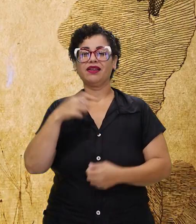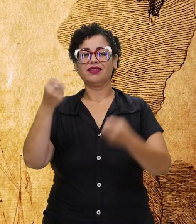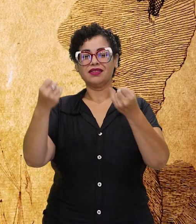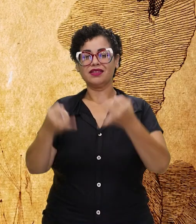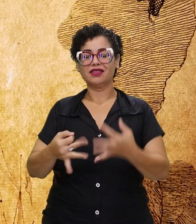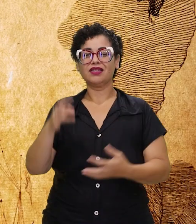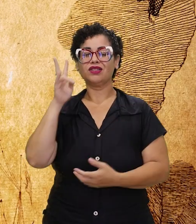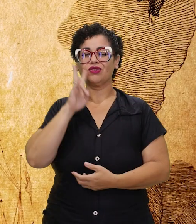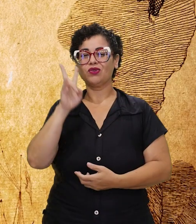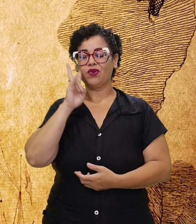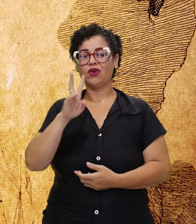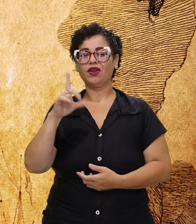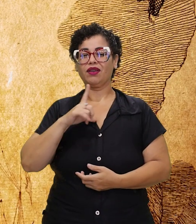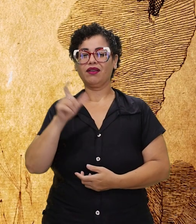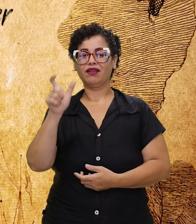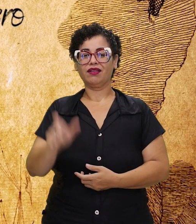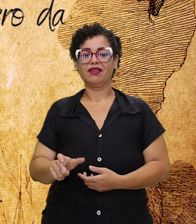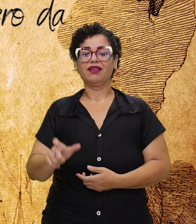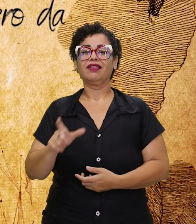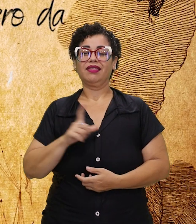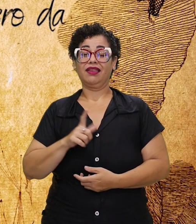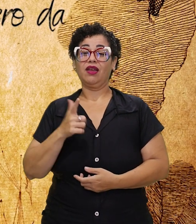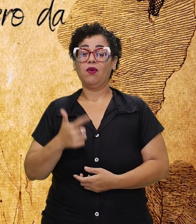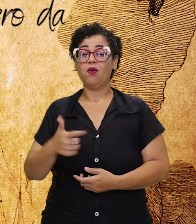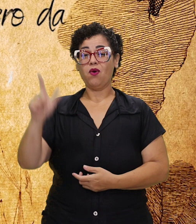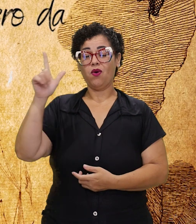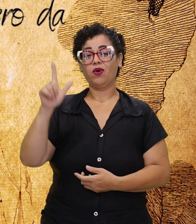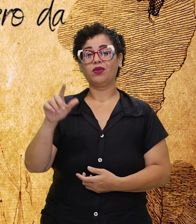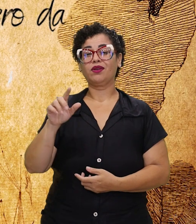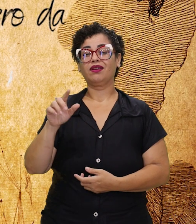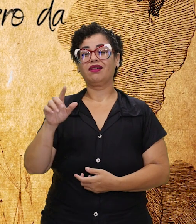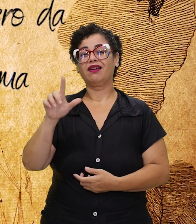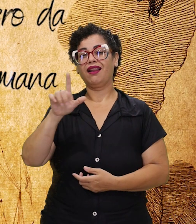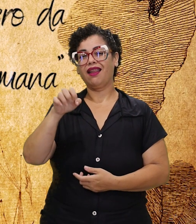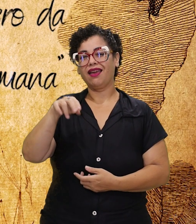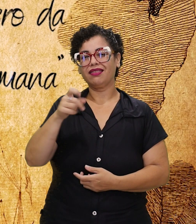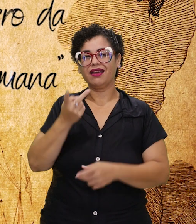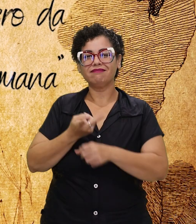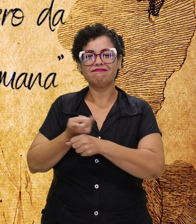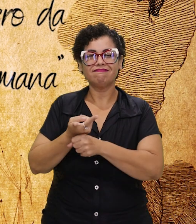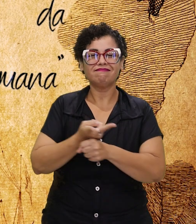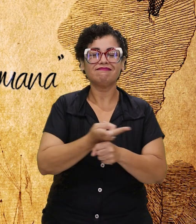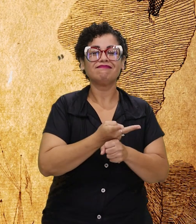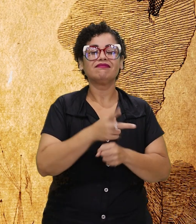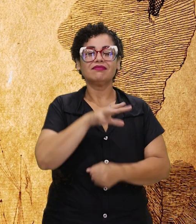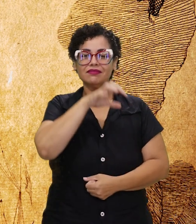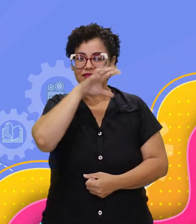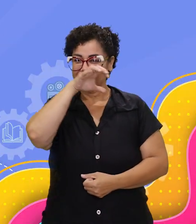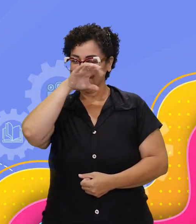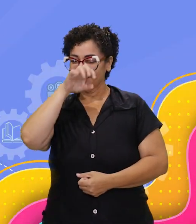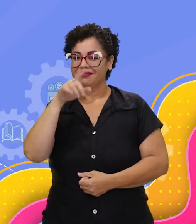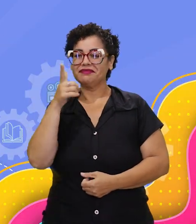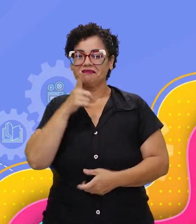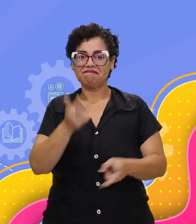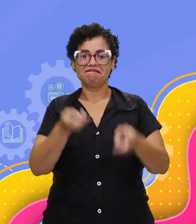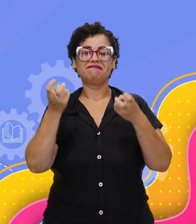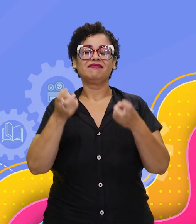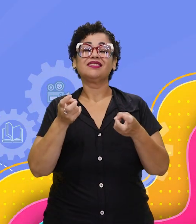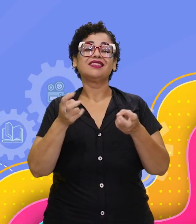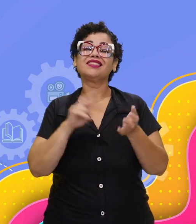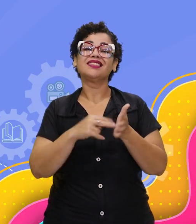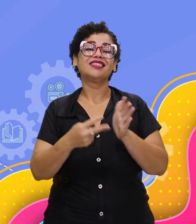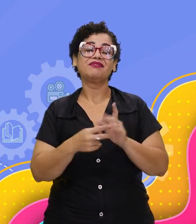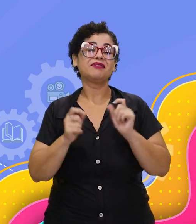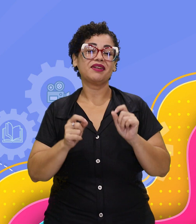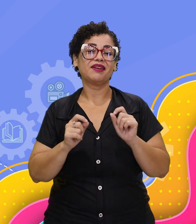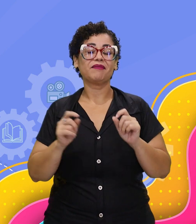diz que o historiador, tal qual o ogro da lenda, ele fareja a carne humana. E o que o Mark Bloch queria